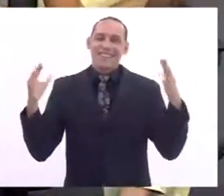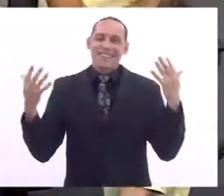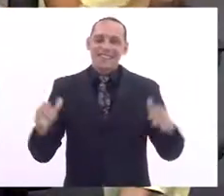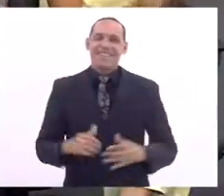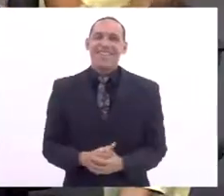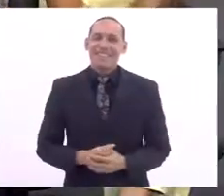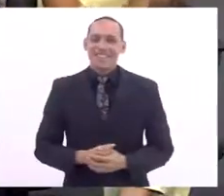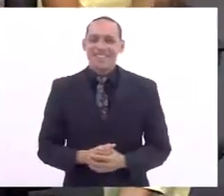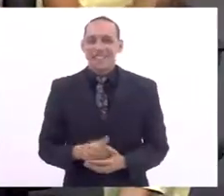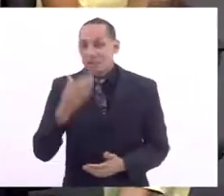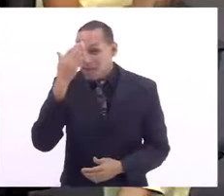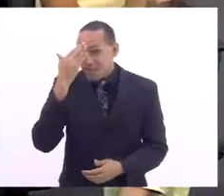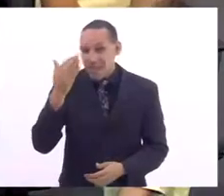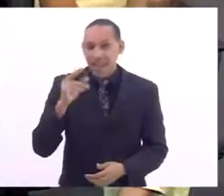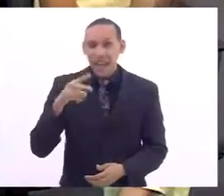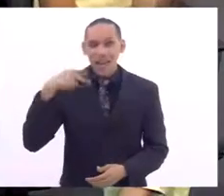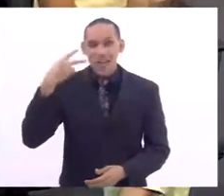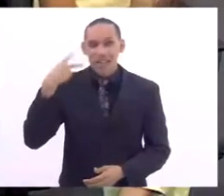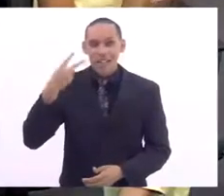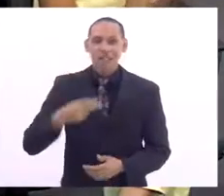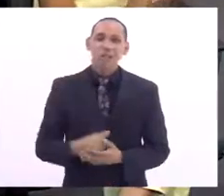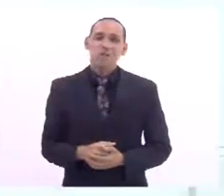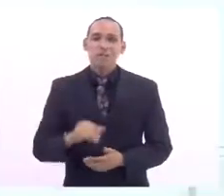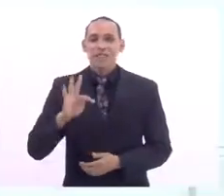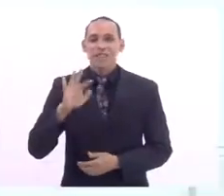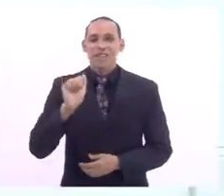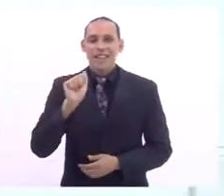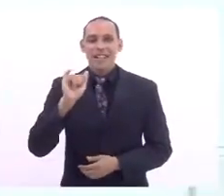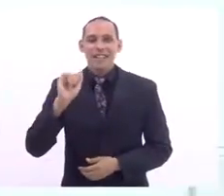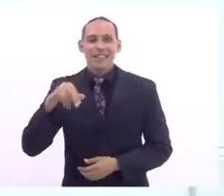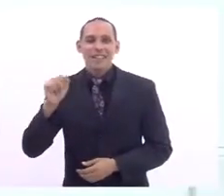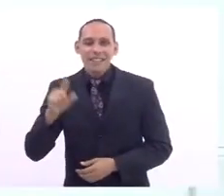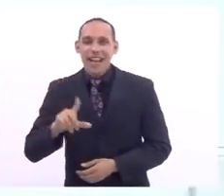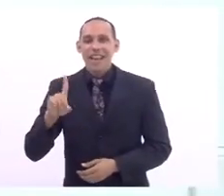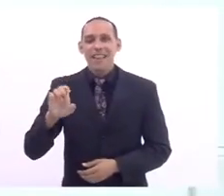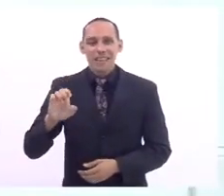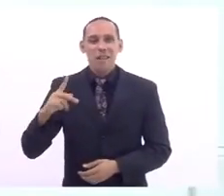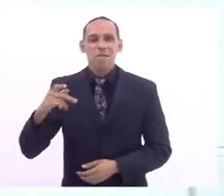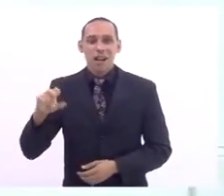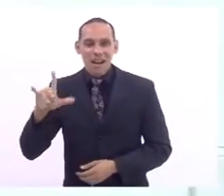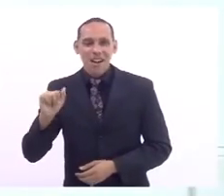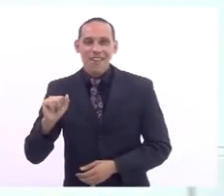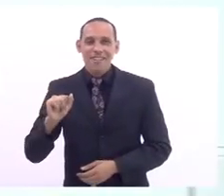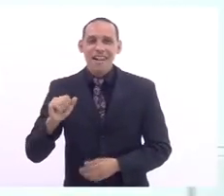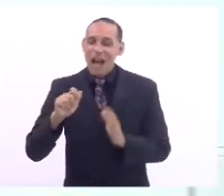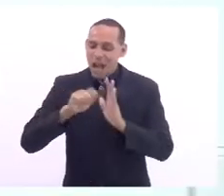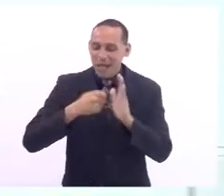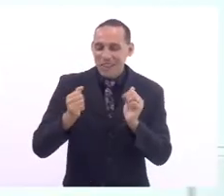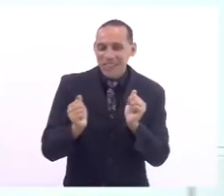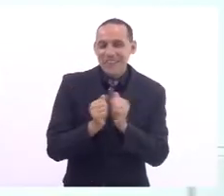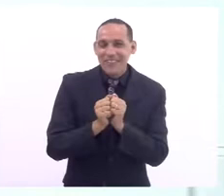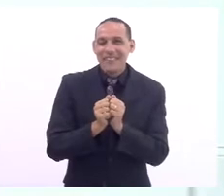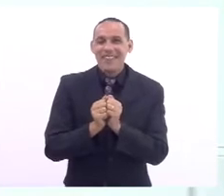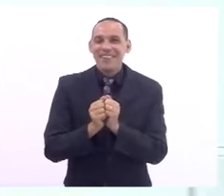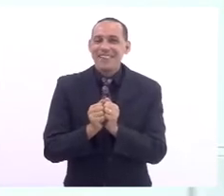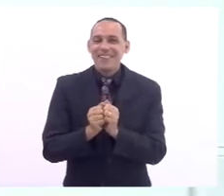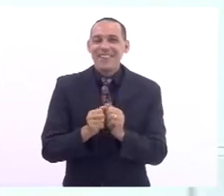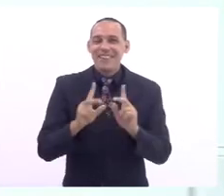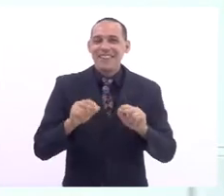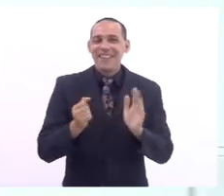Obrigado vereadora Telma de Paula com autora simbólica da sua mão na região 1